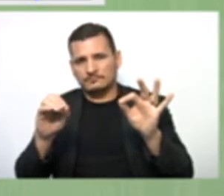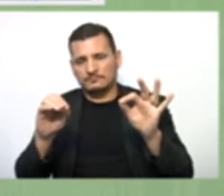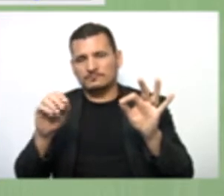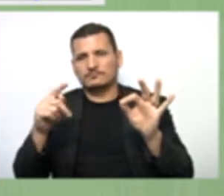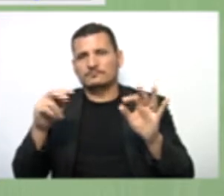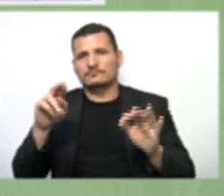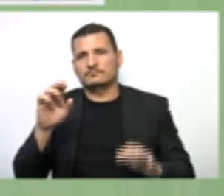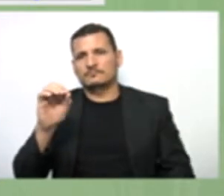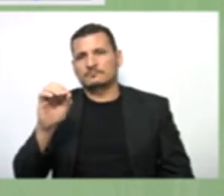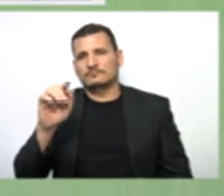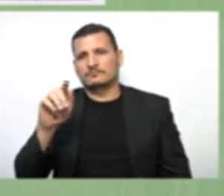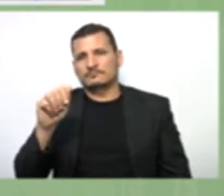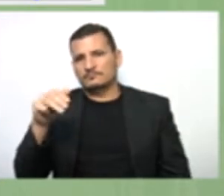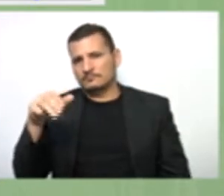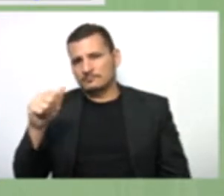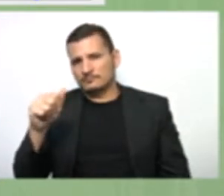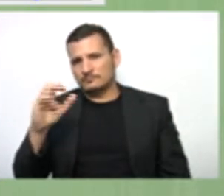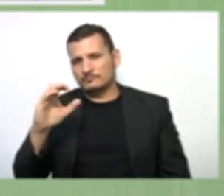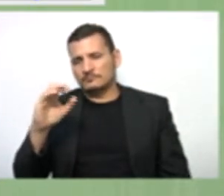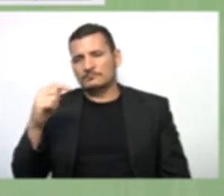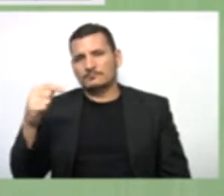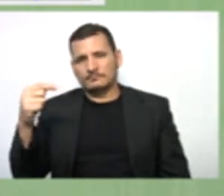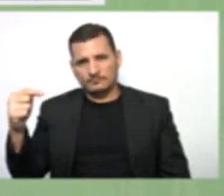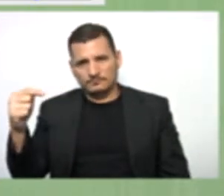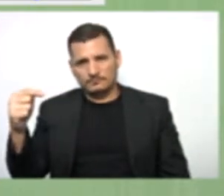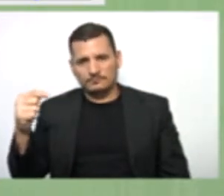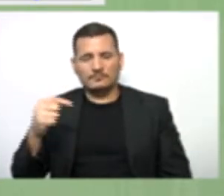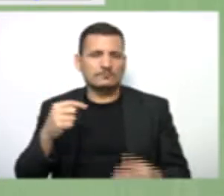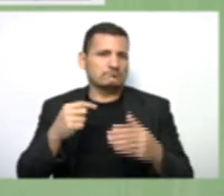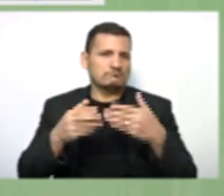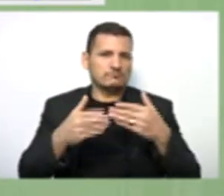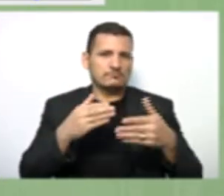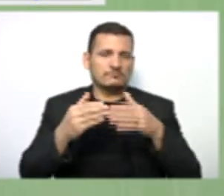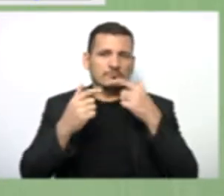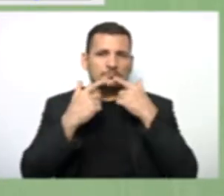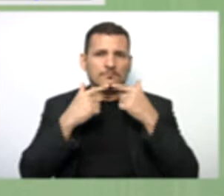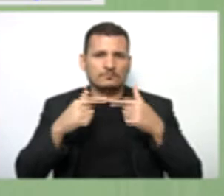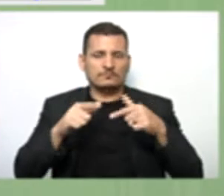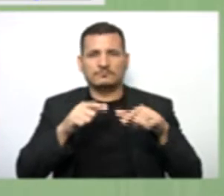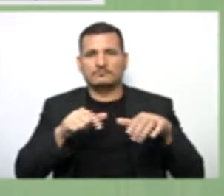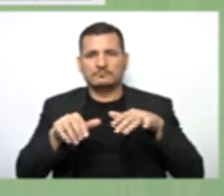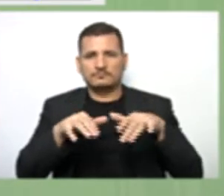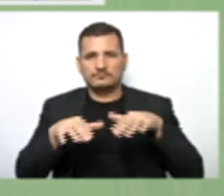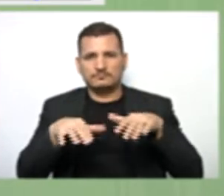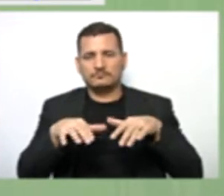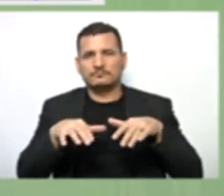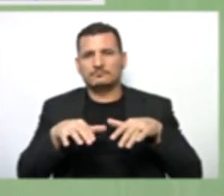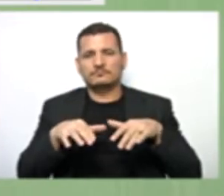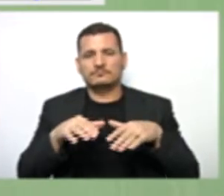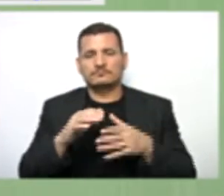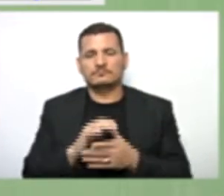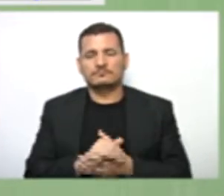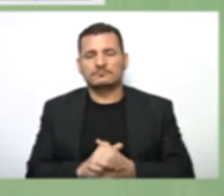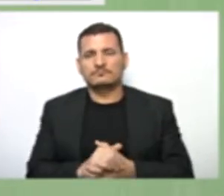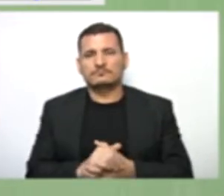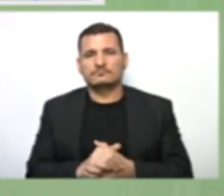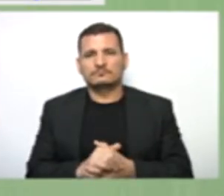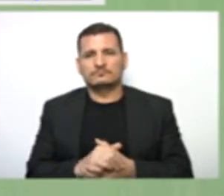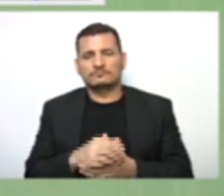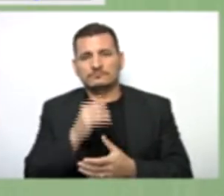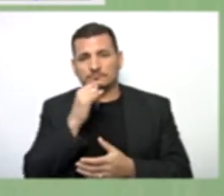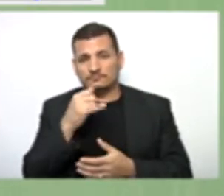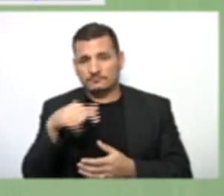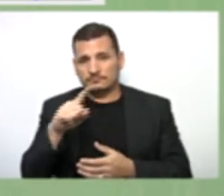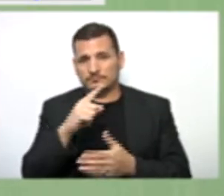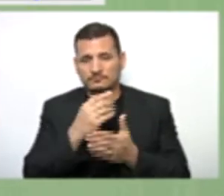ok? Essa é a diferença. Isso em qualquer linguagem de programação, né, professor? Qualquer. Que esses alunos forem estudar. Quando for